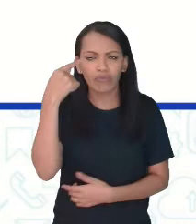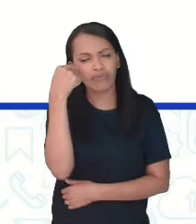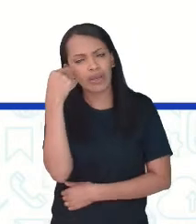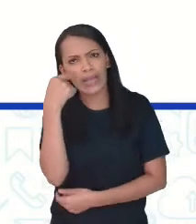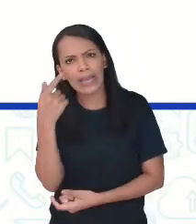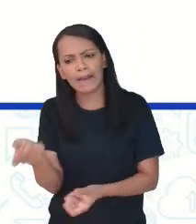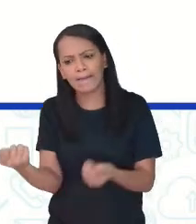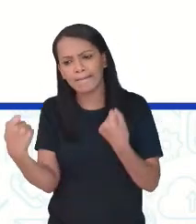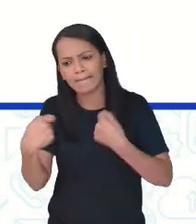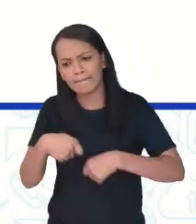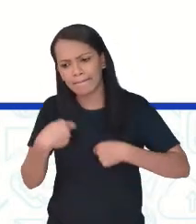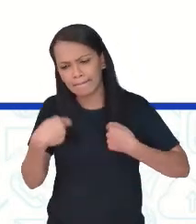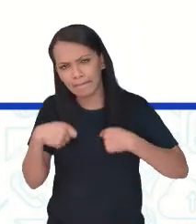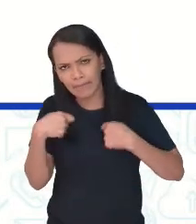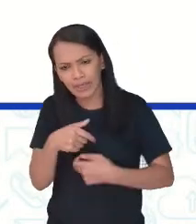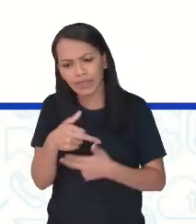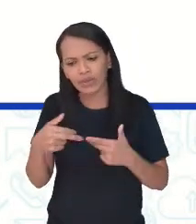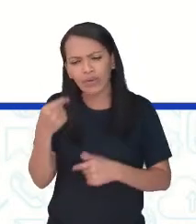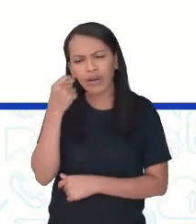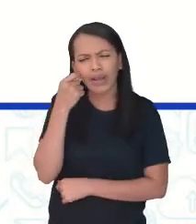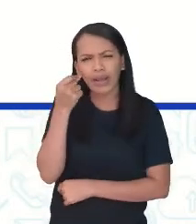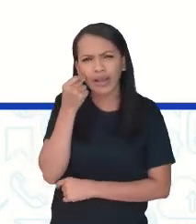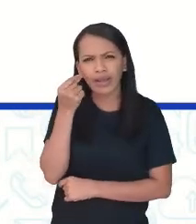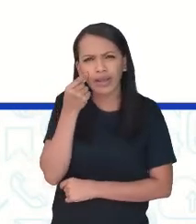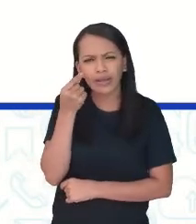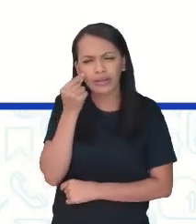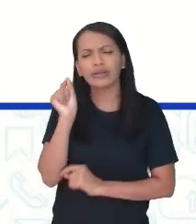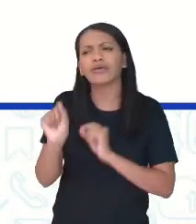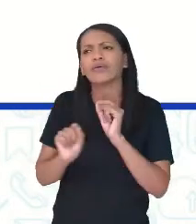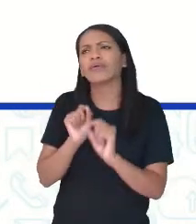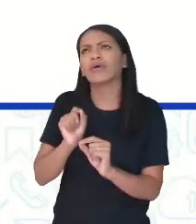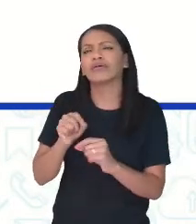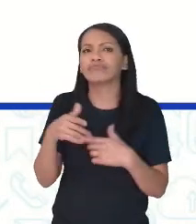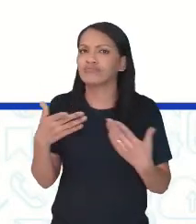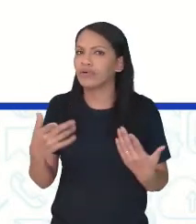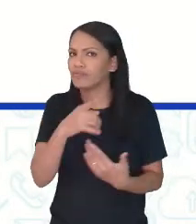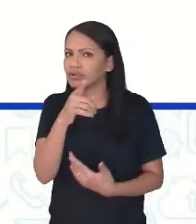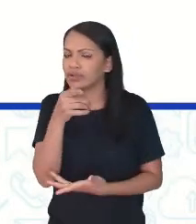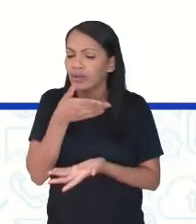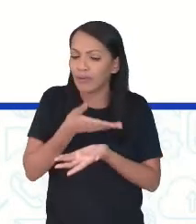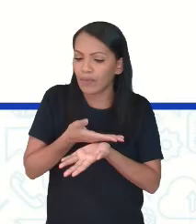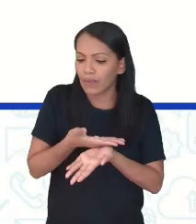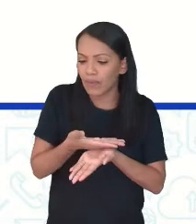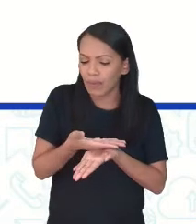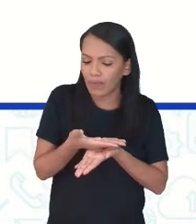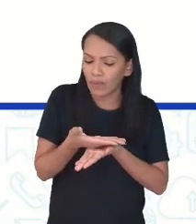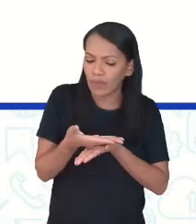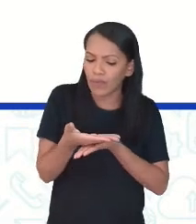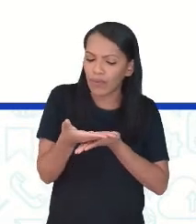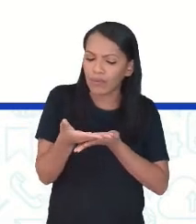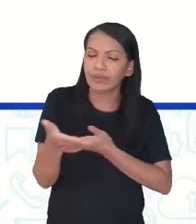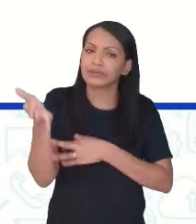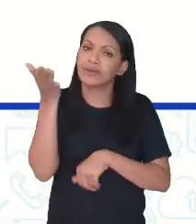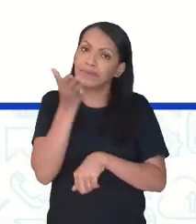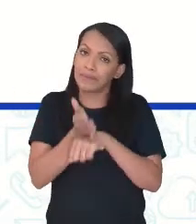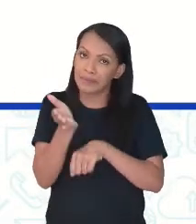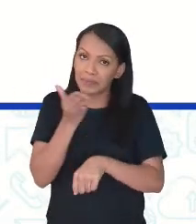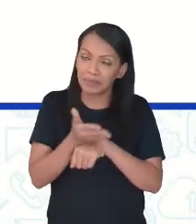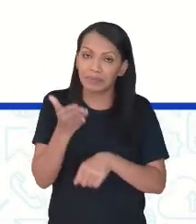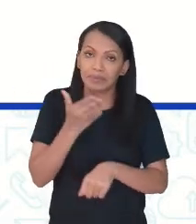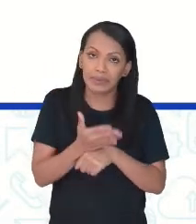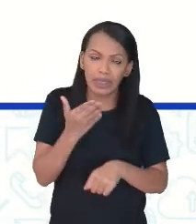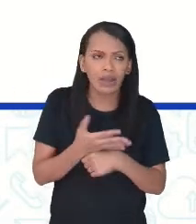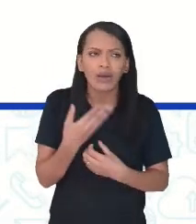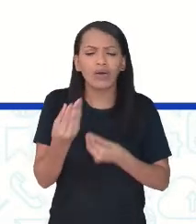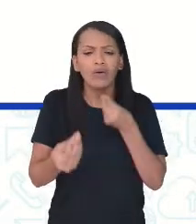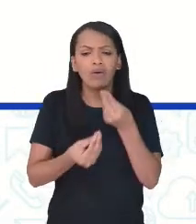gente precisa seguir alguns passos, tá? Claro que quando você começa a pegar a prática dessas